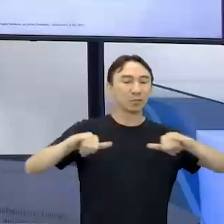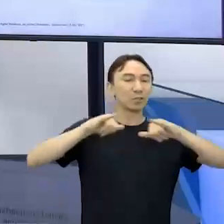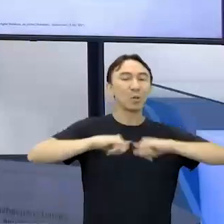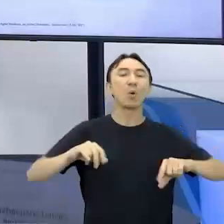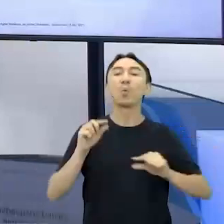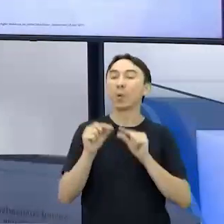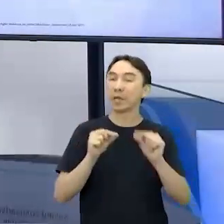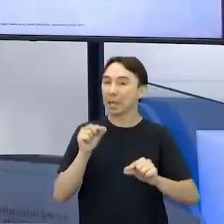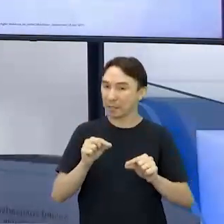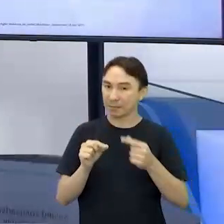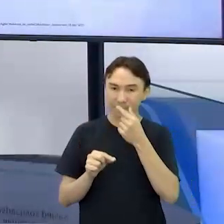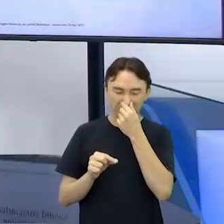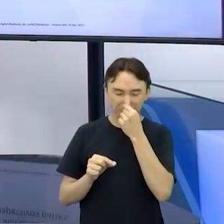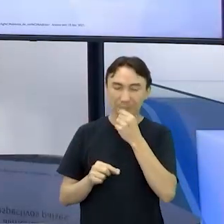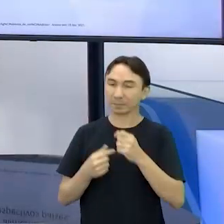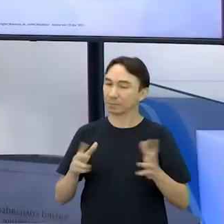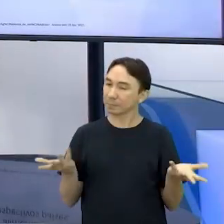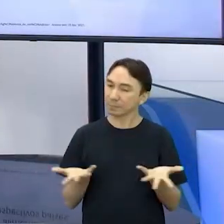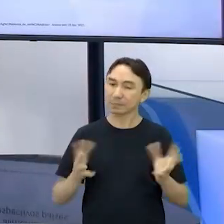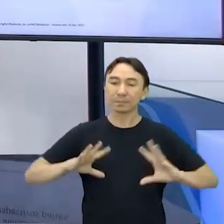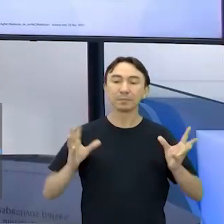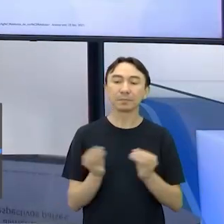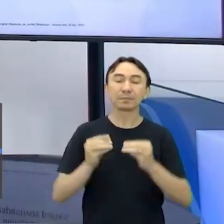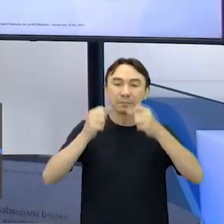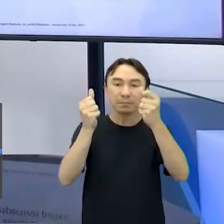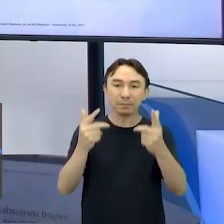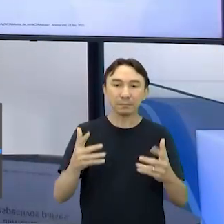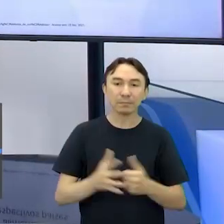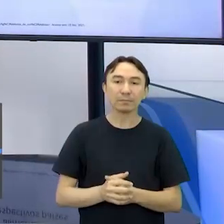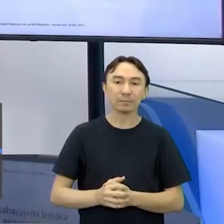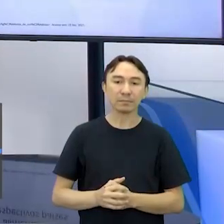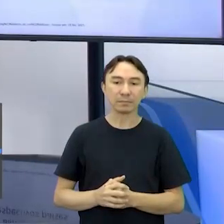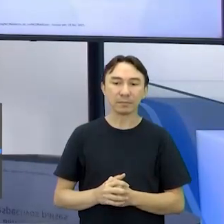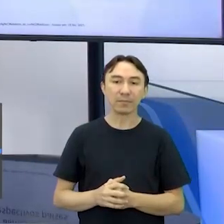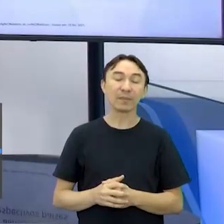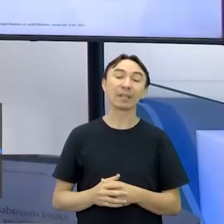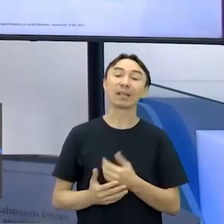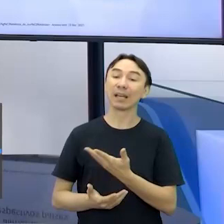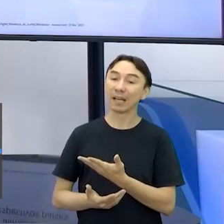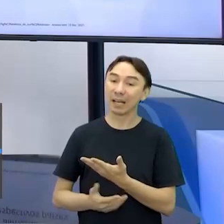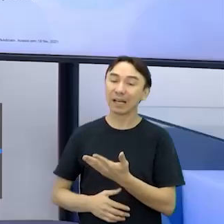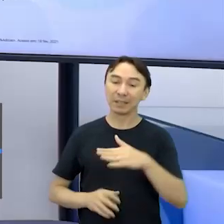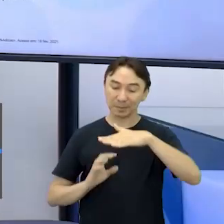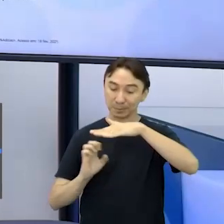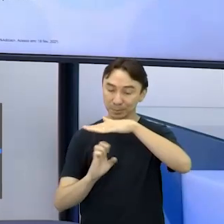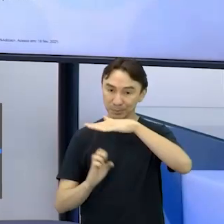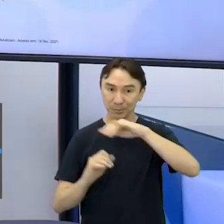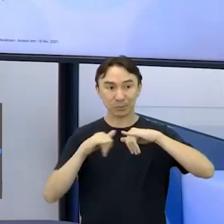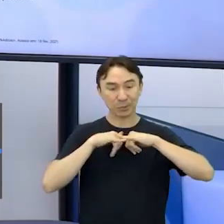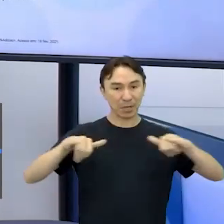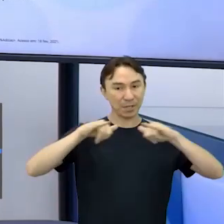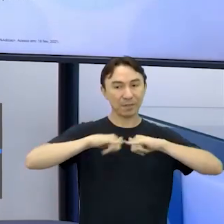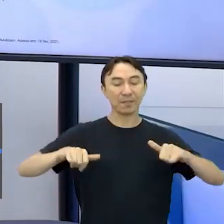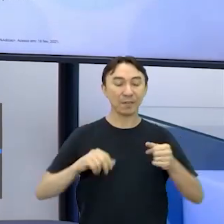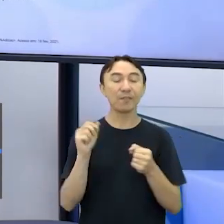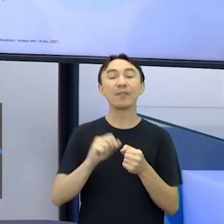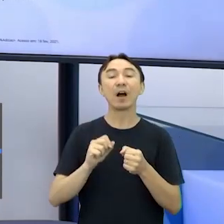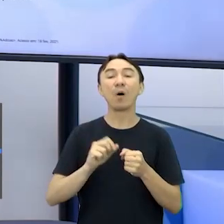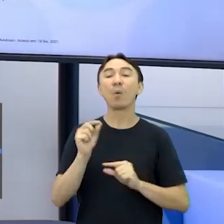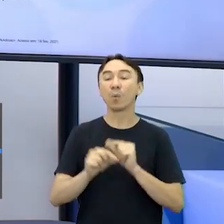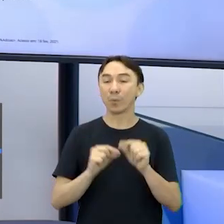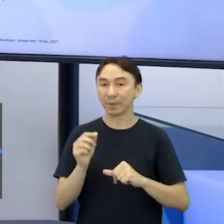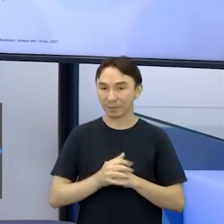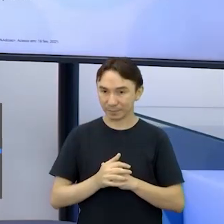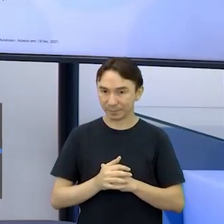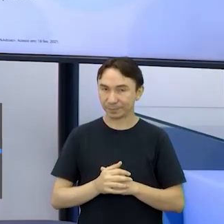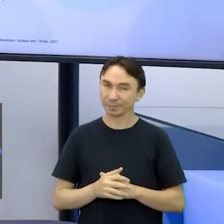Então, eu vou resumir aqui uma explicação bem bacaninha. É assim, as agências de notícias, elas decidiram fazer o quê? Os jornais decidiram